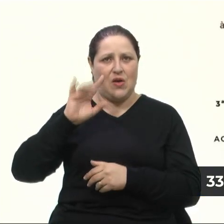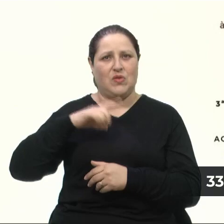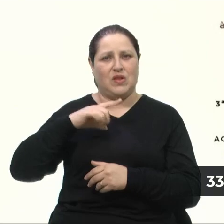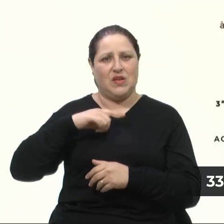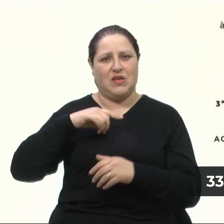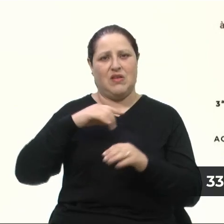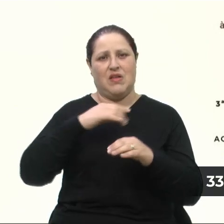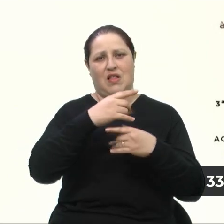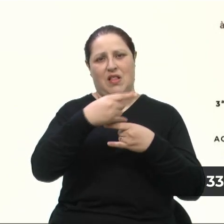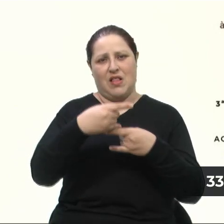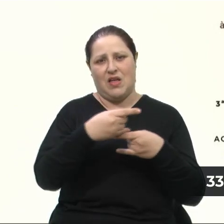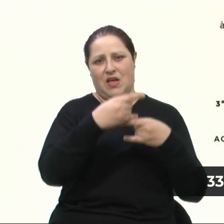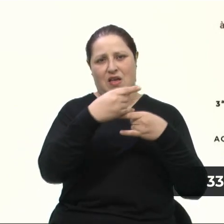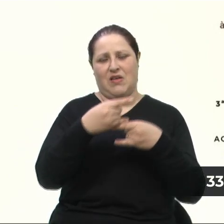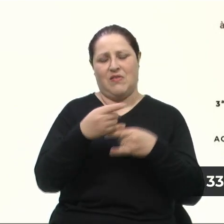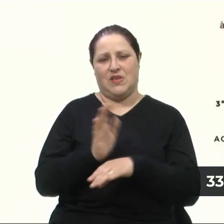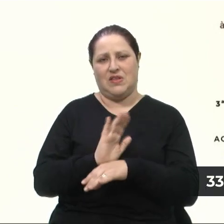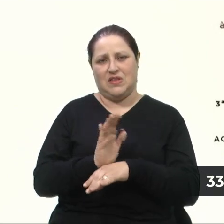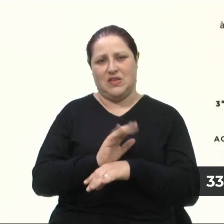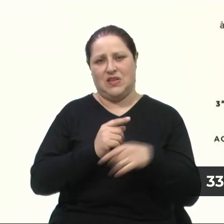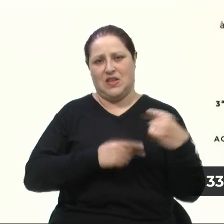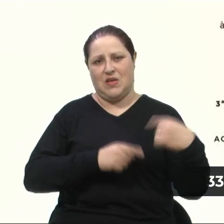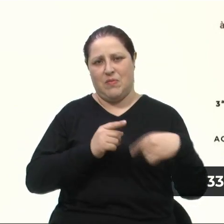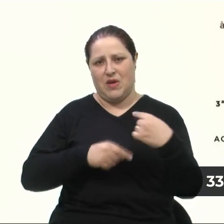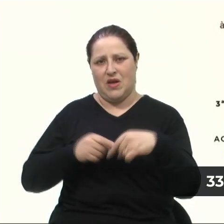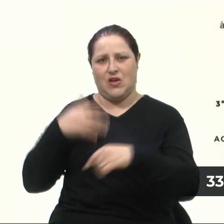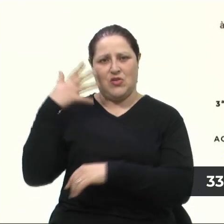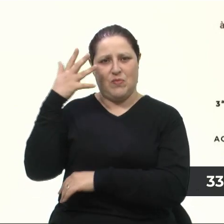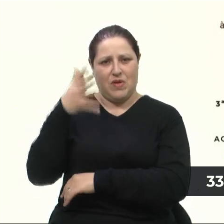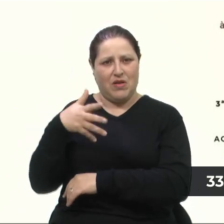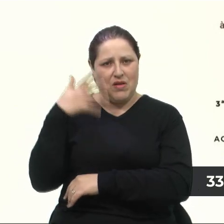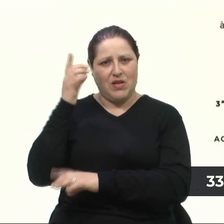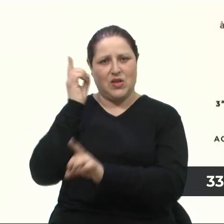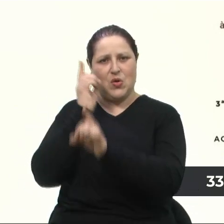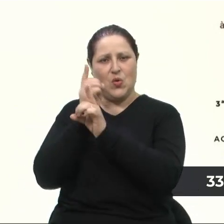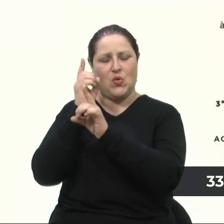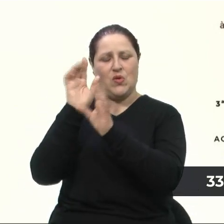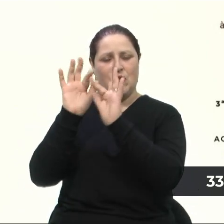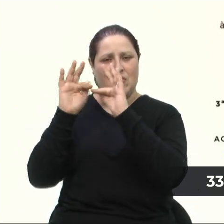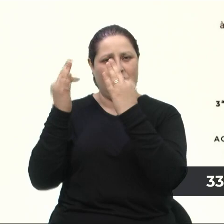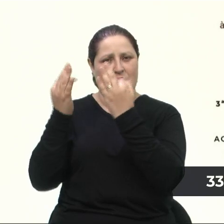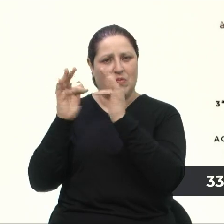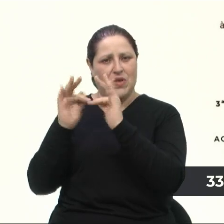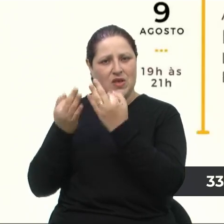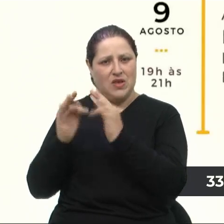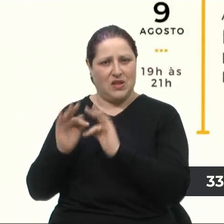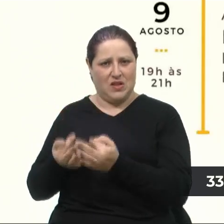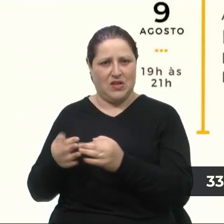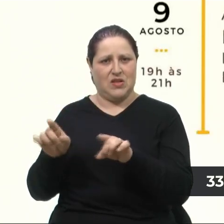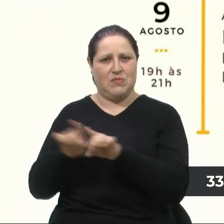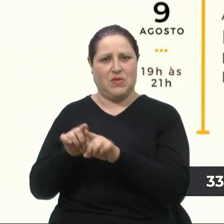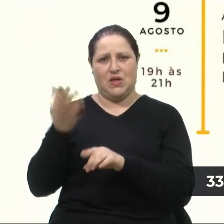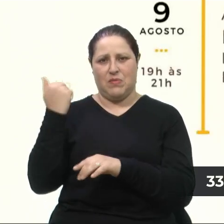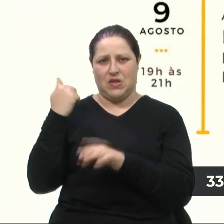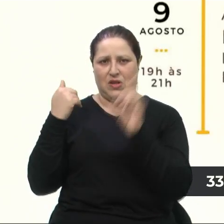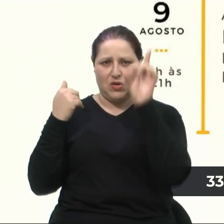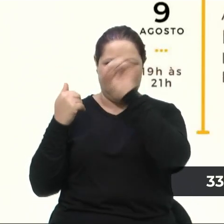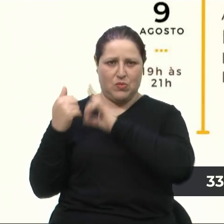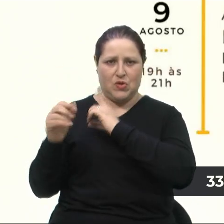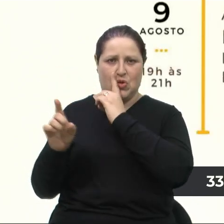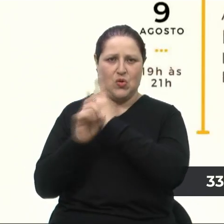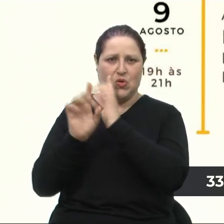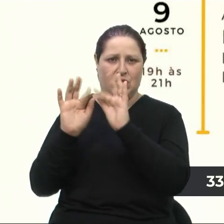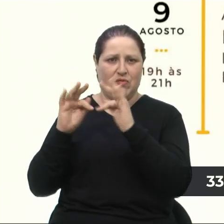tem cine-debate, tem palestras, tem encontros de famílias. Uma parte. Inclusive, no domingo, tivemos um encontro com as famílias